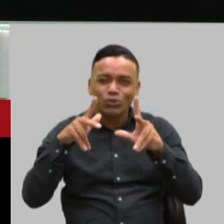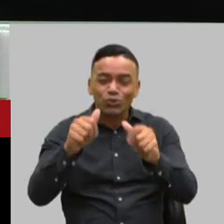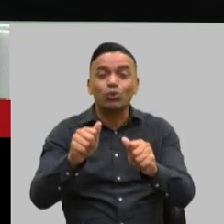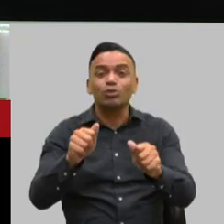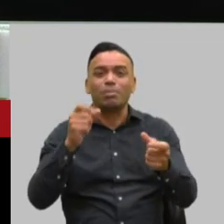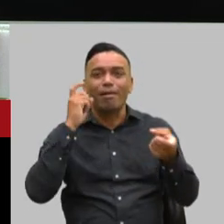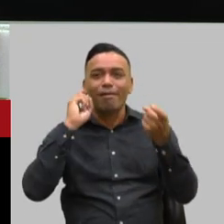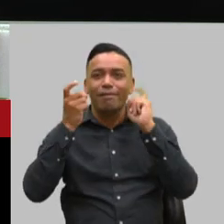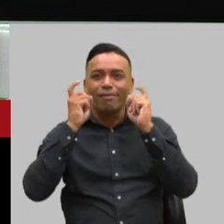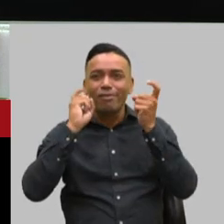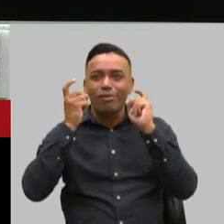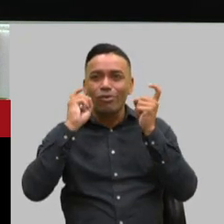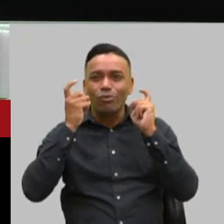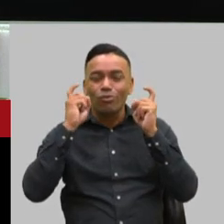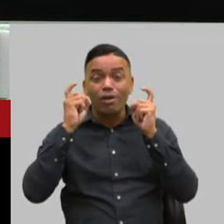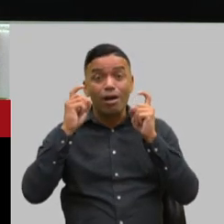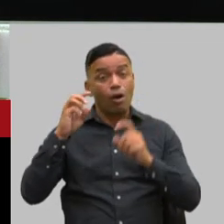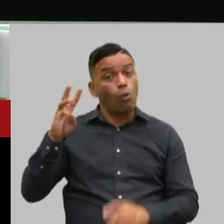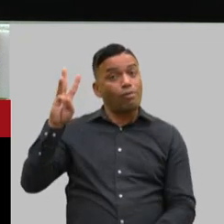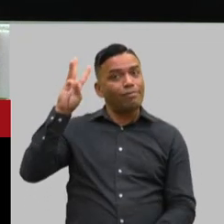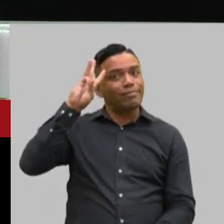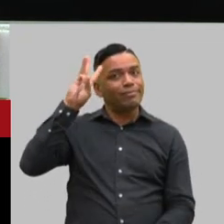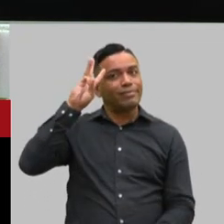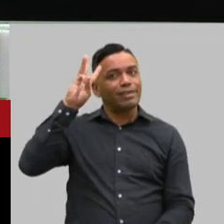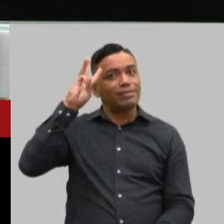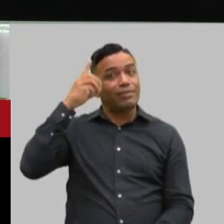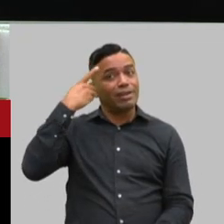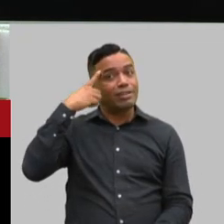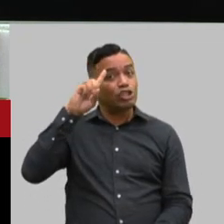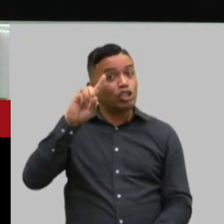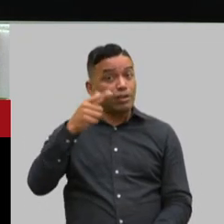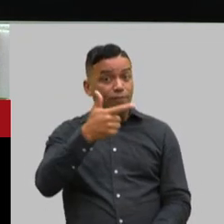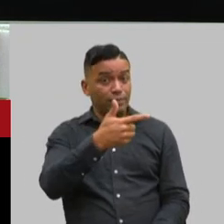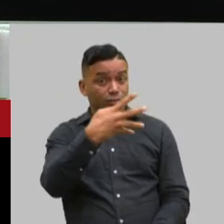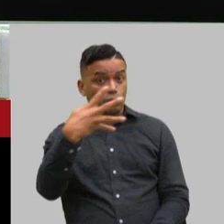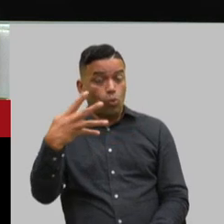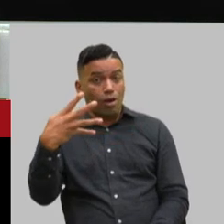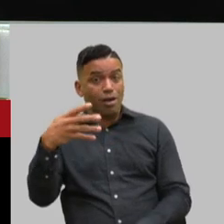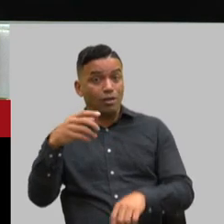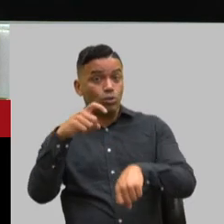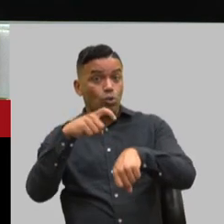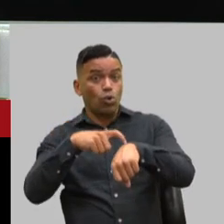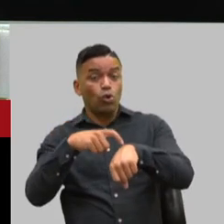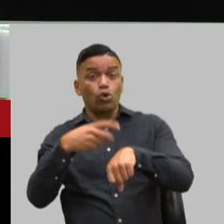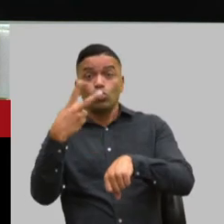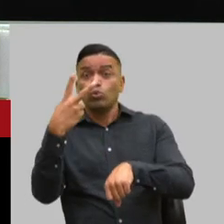reunião ordinária de terça-feira, dia 24, às 14 horas,